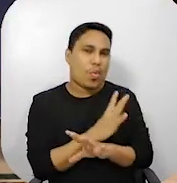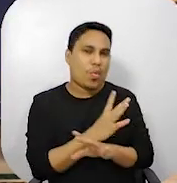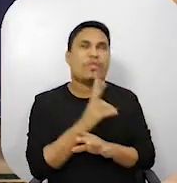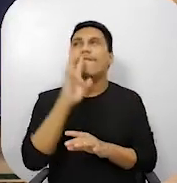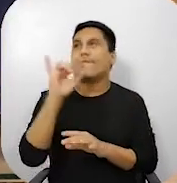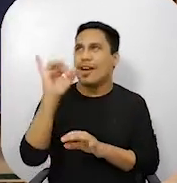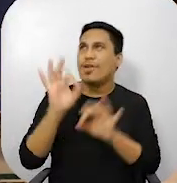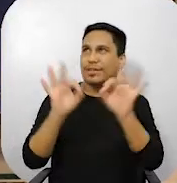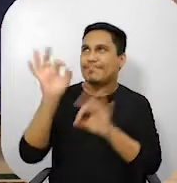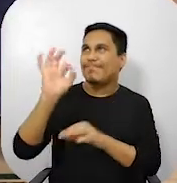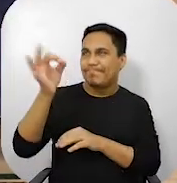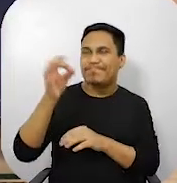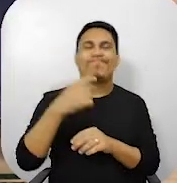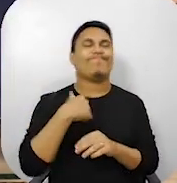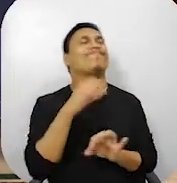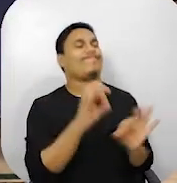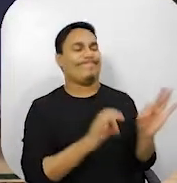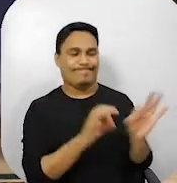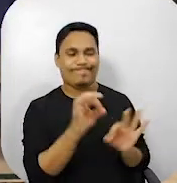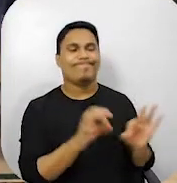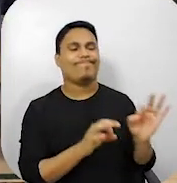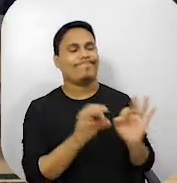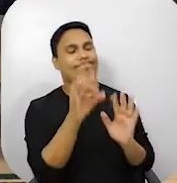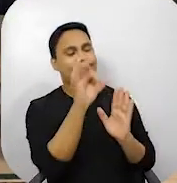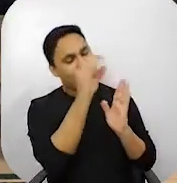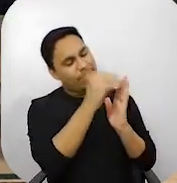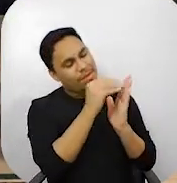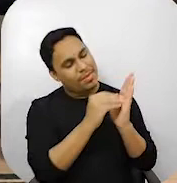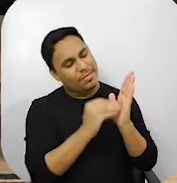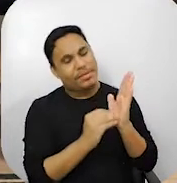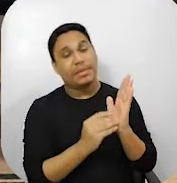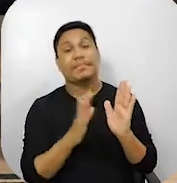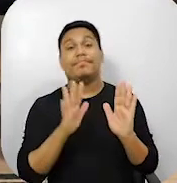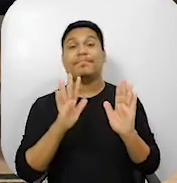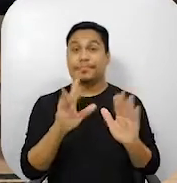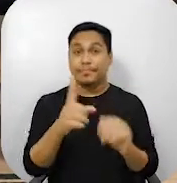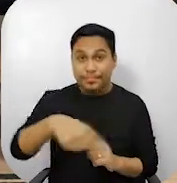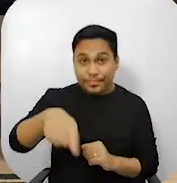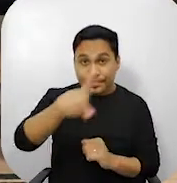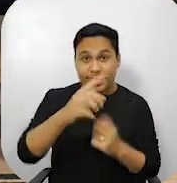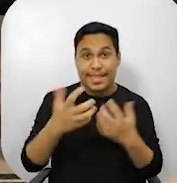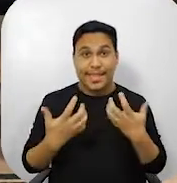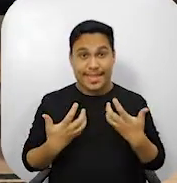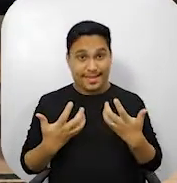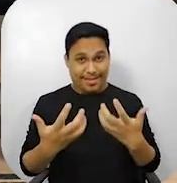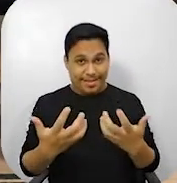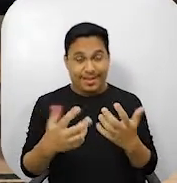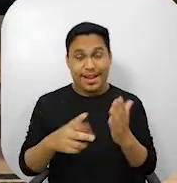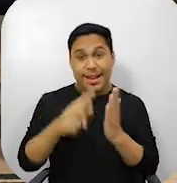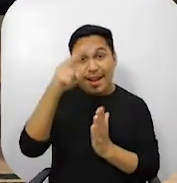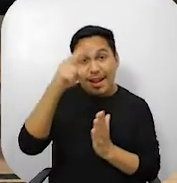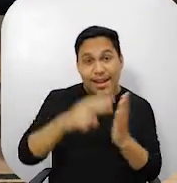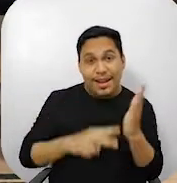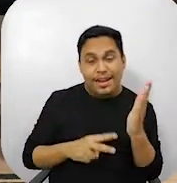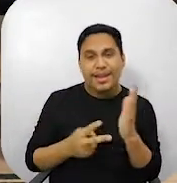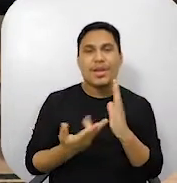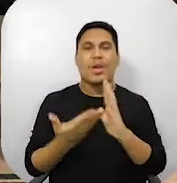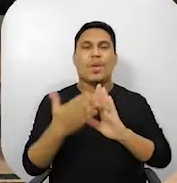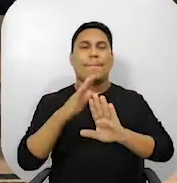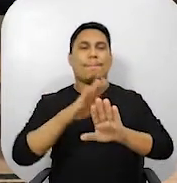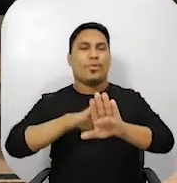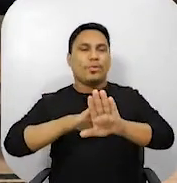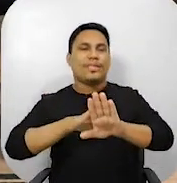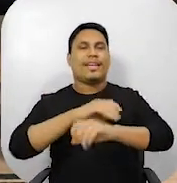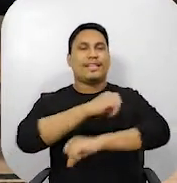organizar aí eu vou organizar ainda tô na fase de organizar mas já quem quiser ler e por trás da janela